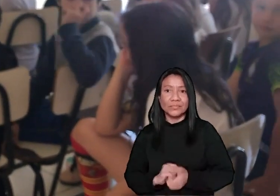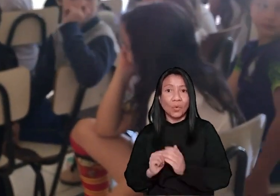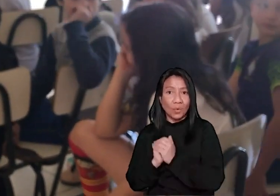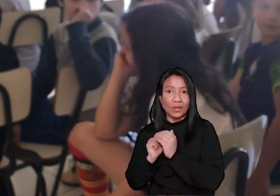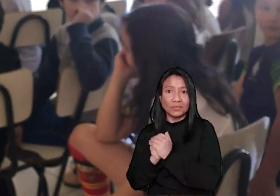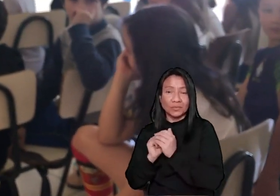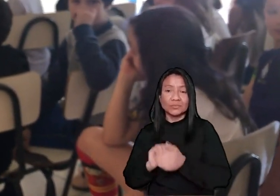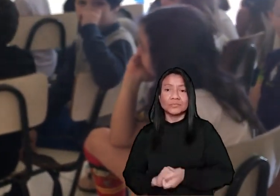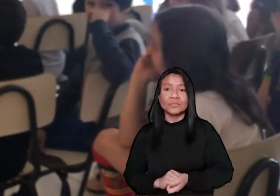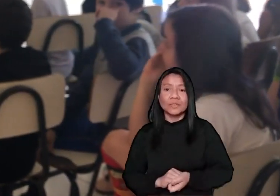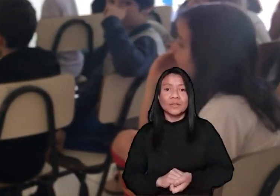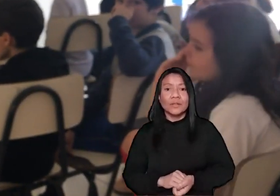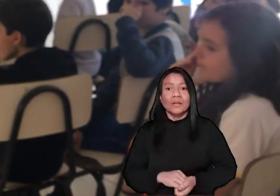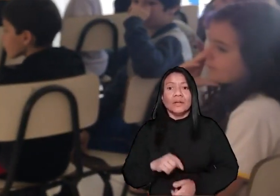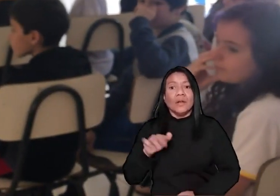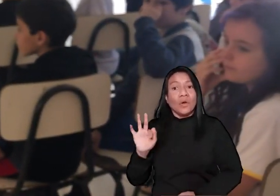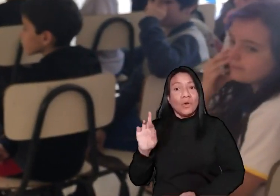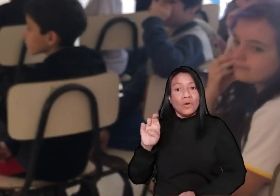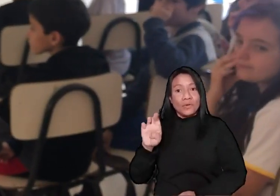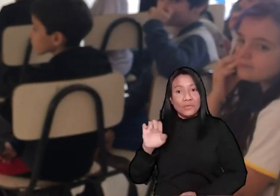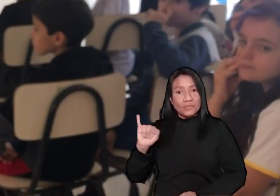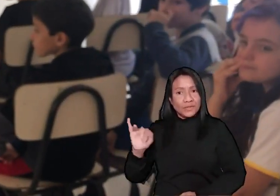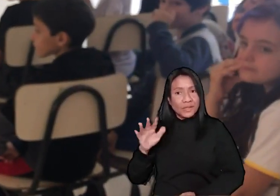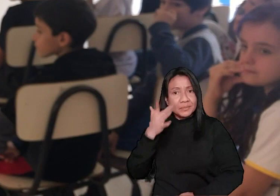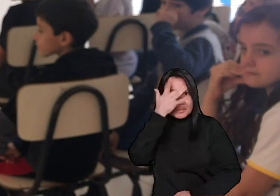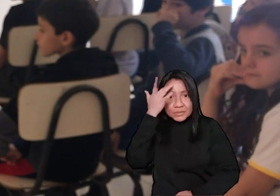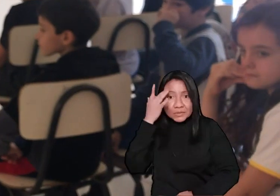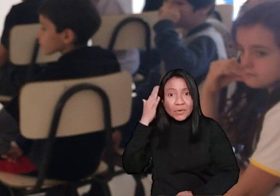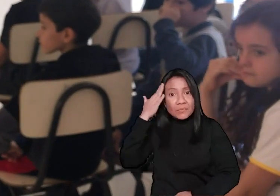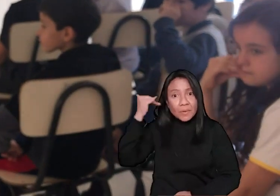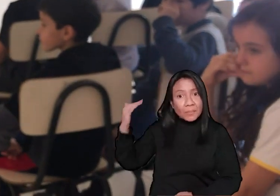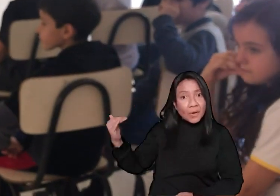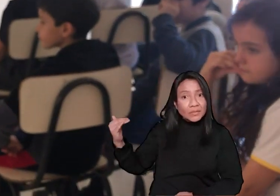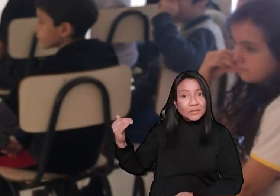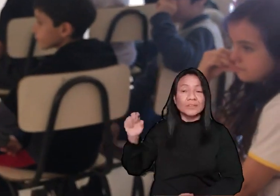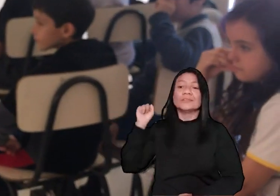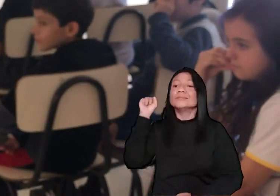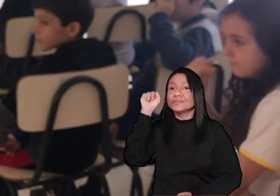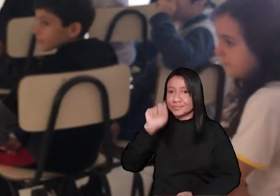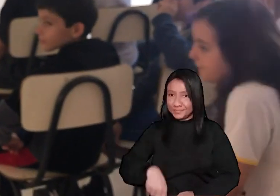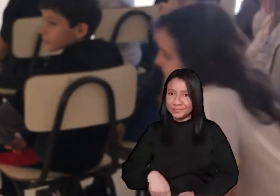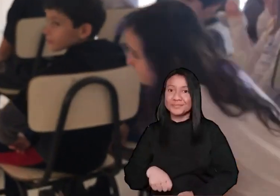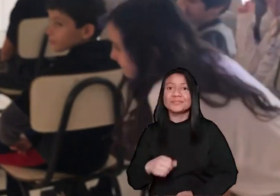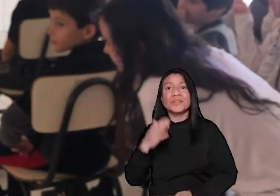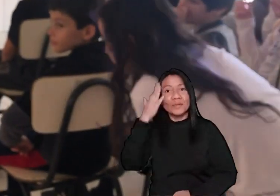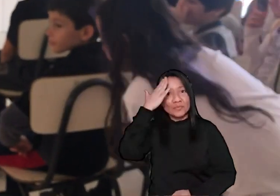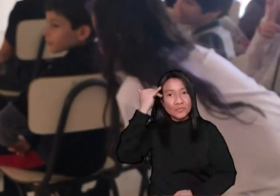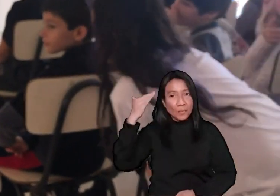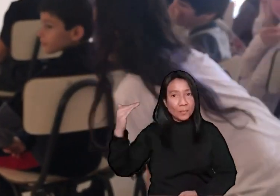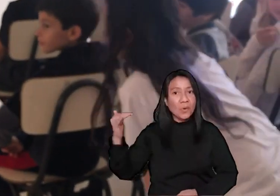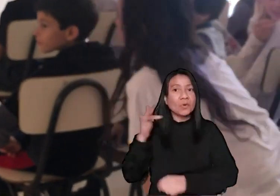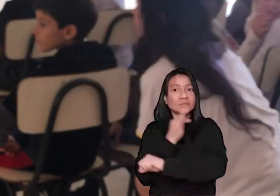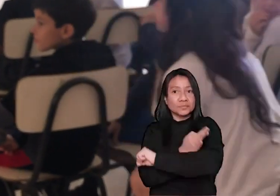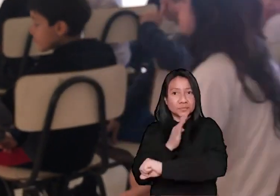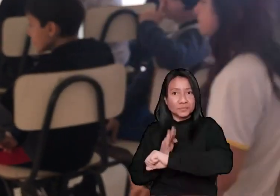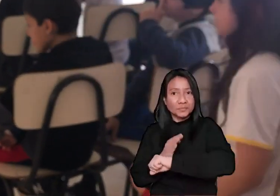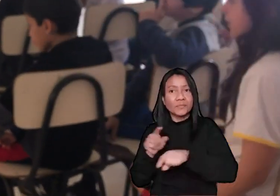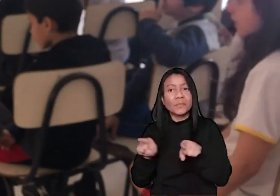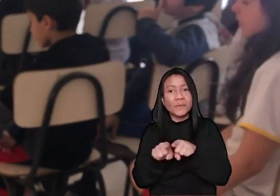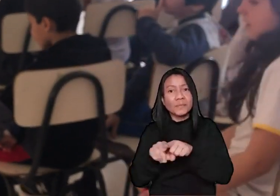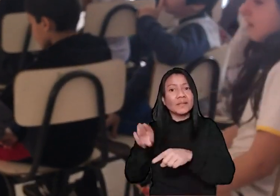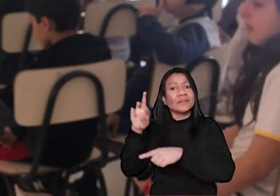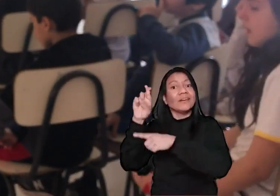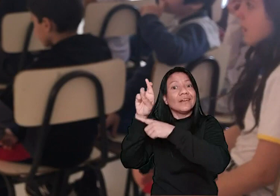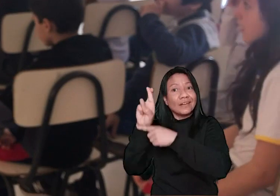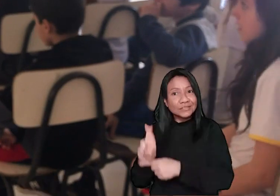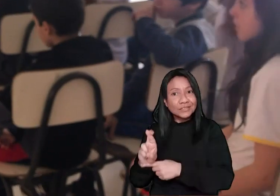Margareiro, em Linhas Marques, aqui próximo na região de Ampere. Então, todo o entorno de Francisco Beltrão ele